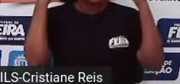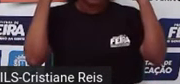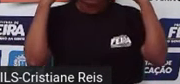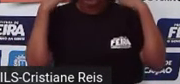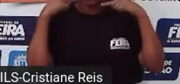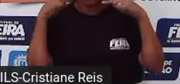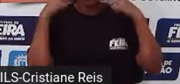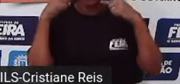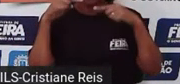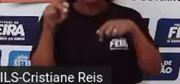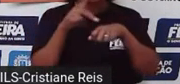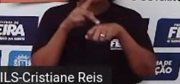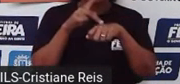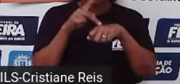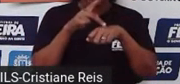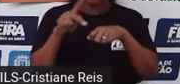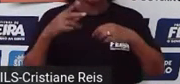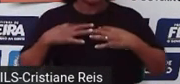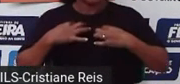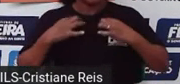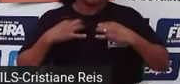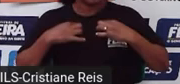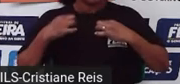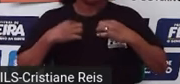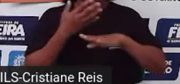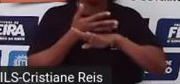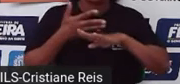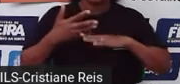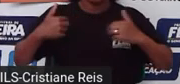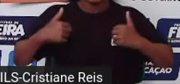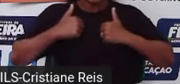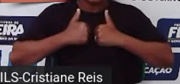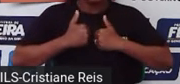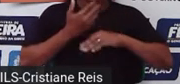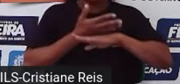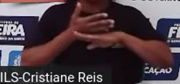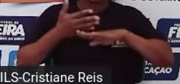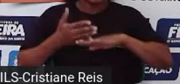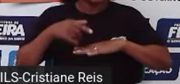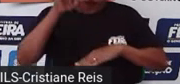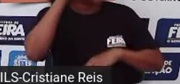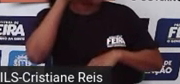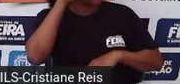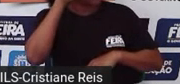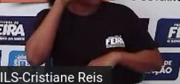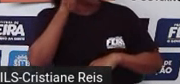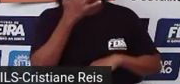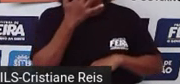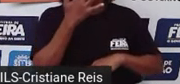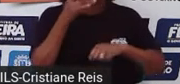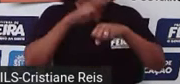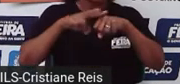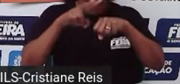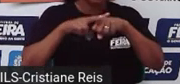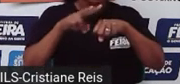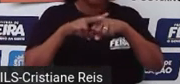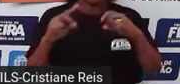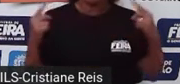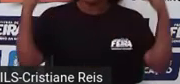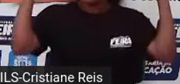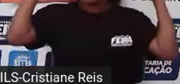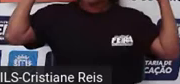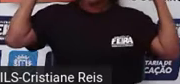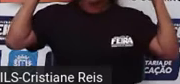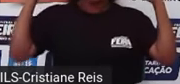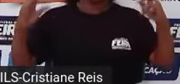eu tô trajando uma blusa branca ou jaleco branco tô usando um óculos Verde atrás de mim